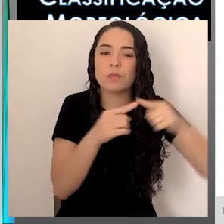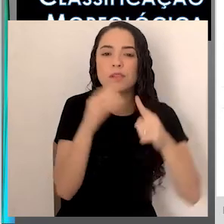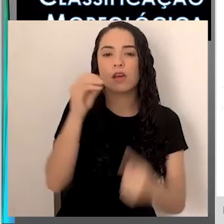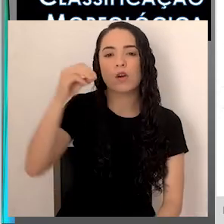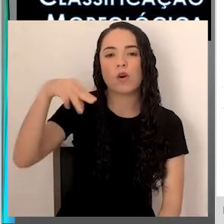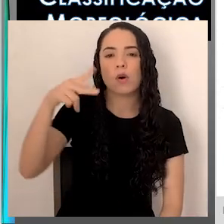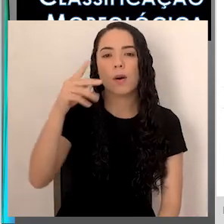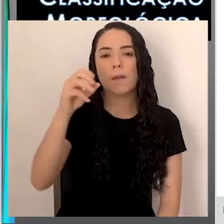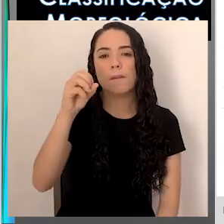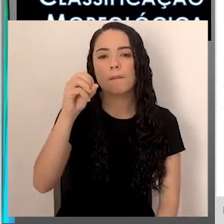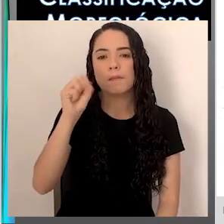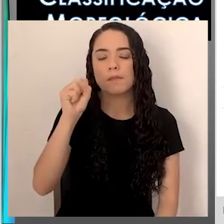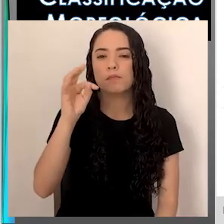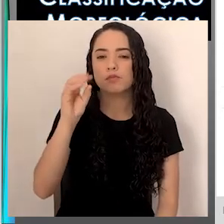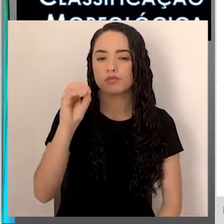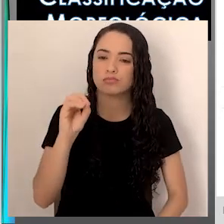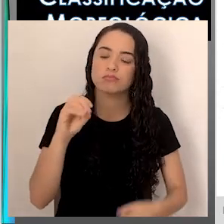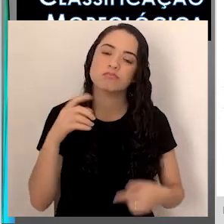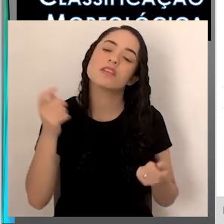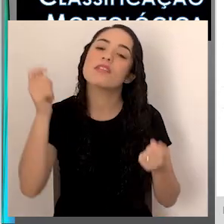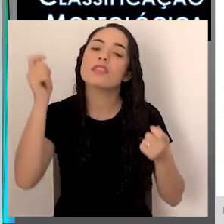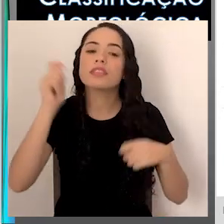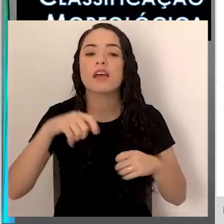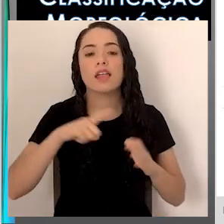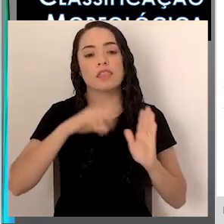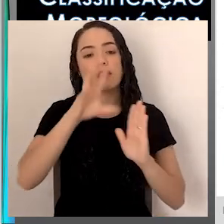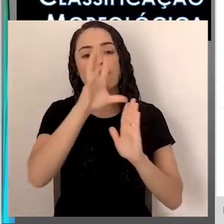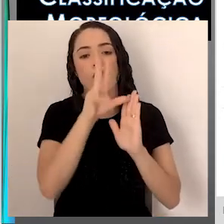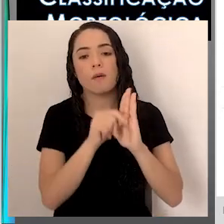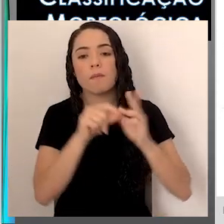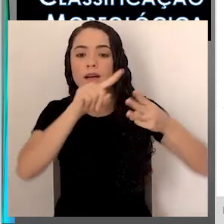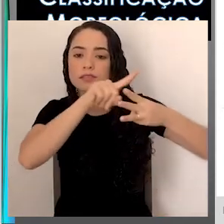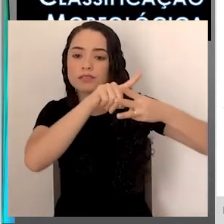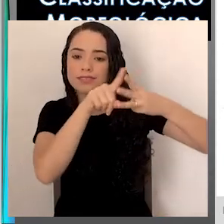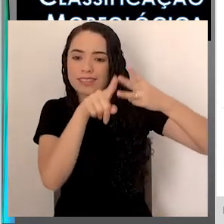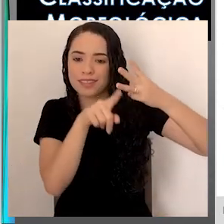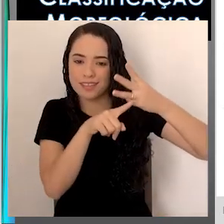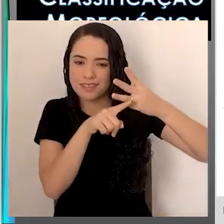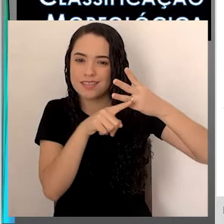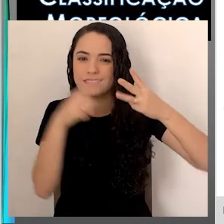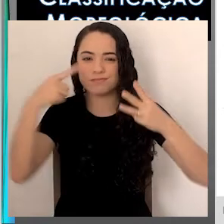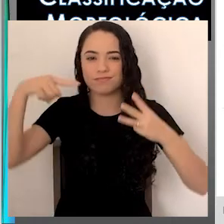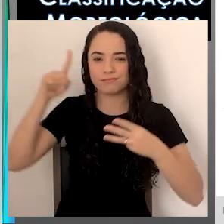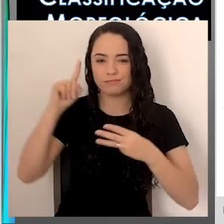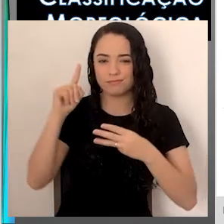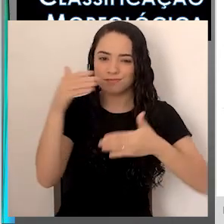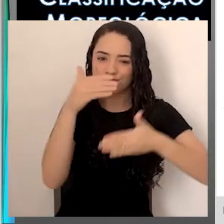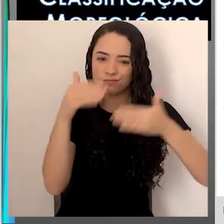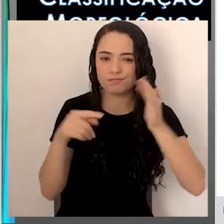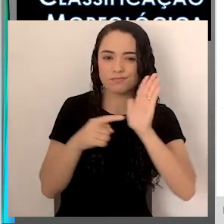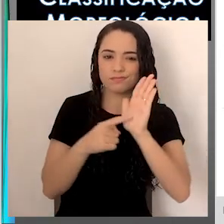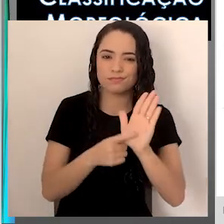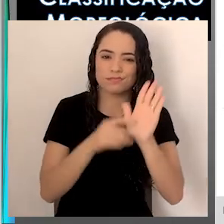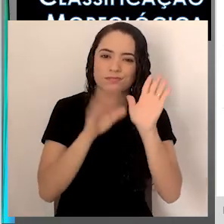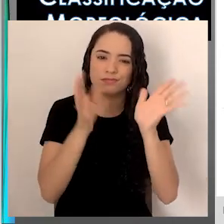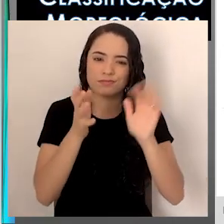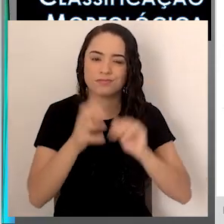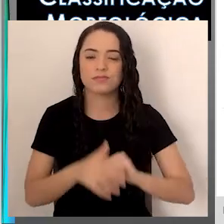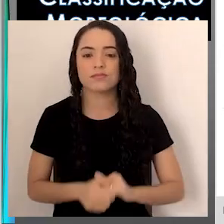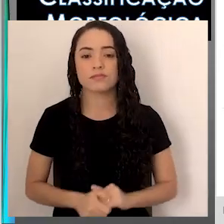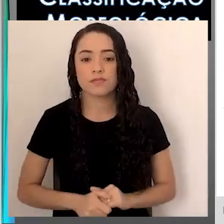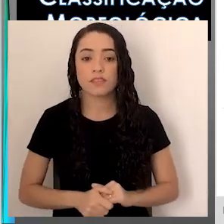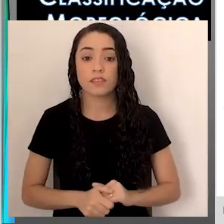A porção glandular pode ter formato tubular, alveolar ou acinar, conforme mostramos no slide